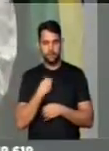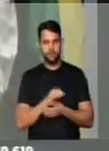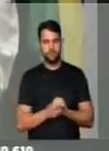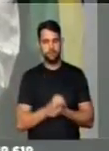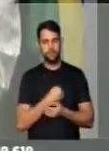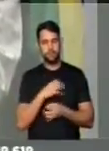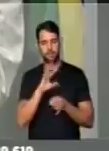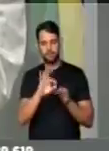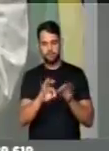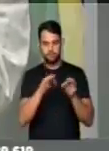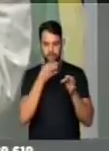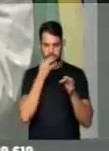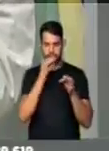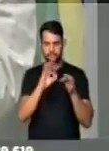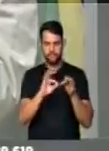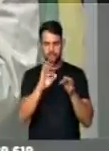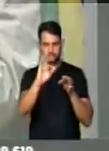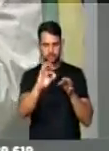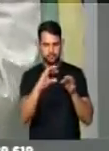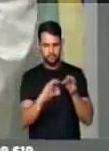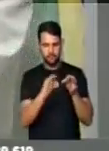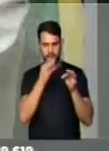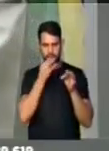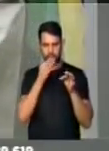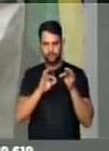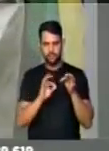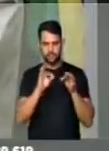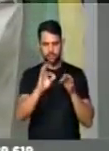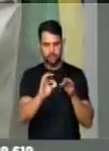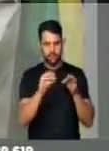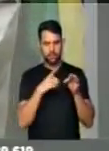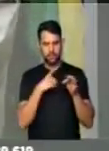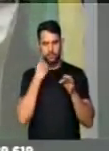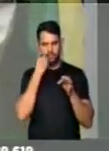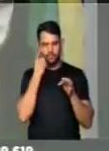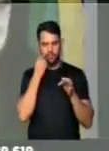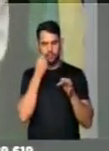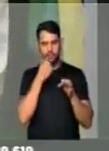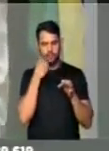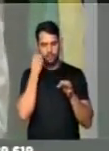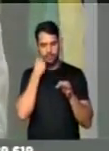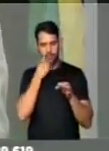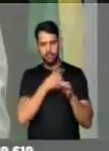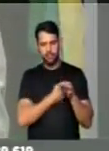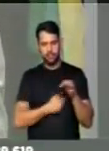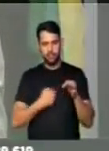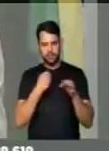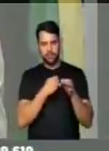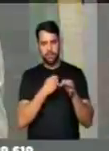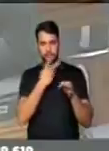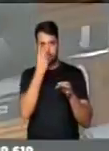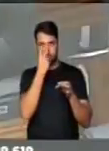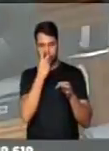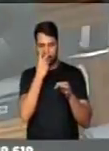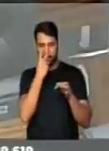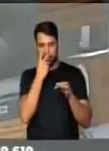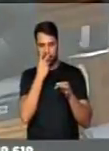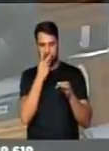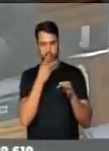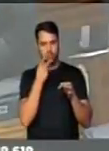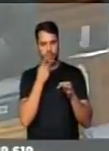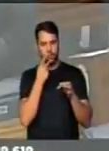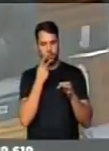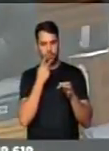E assim se começou. Daqui a pouco, deputada Maria do Rosário, o cego virou para o